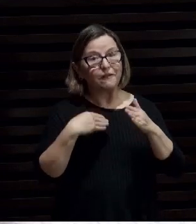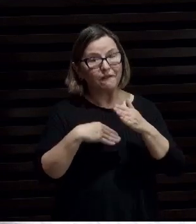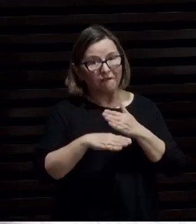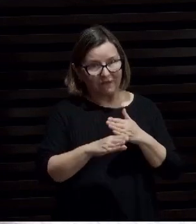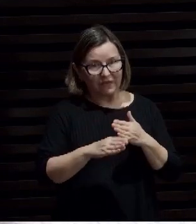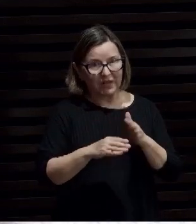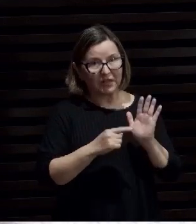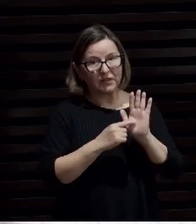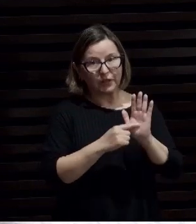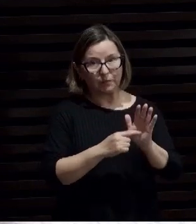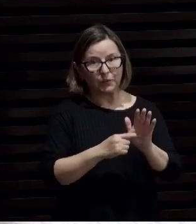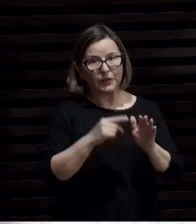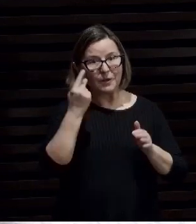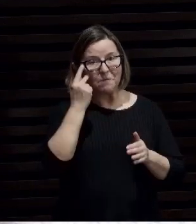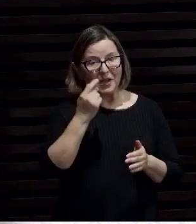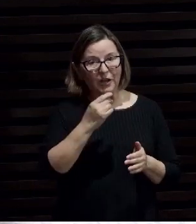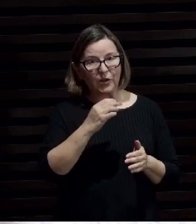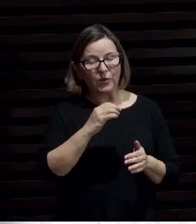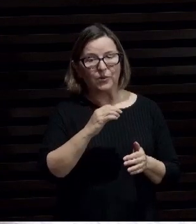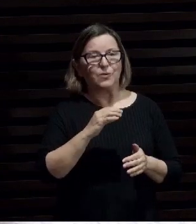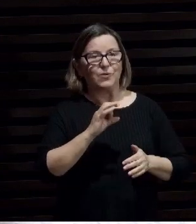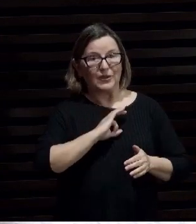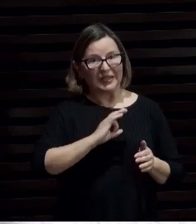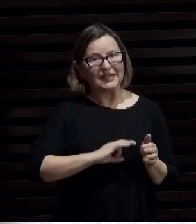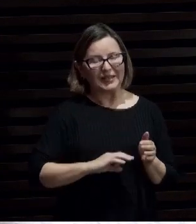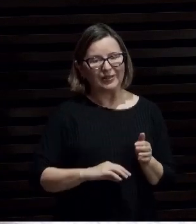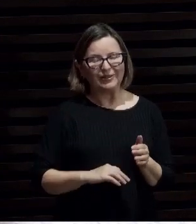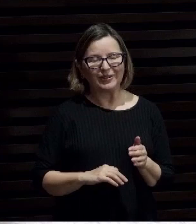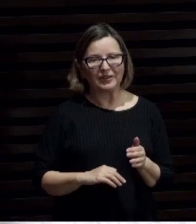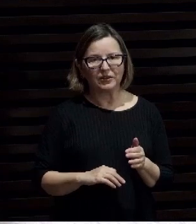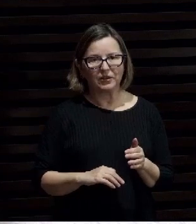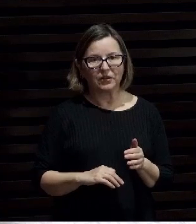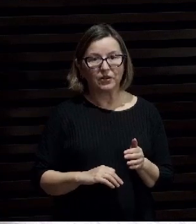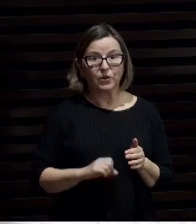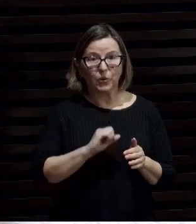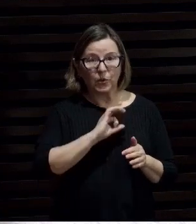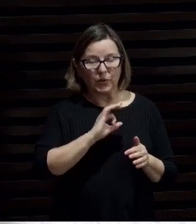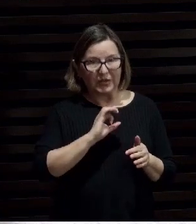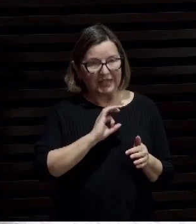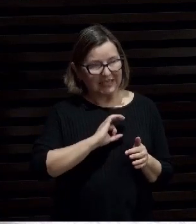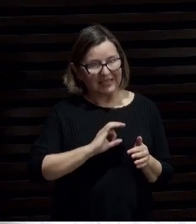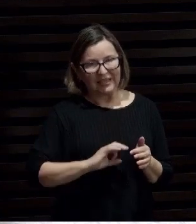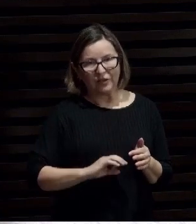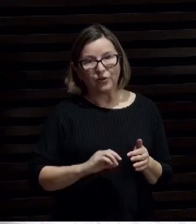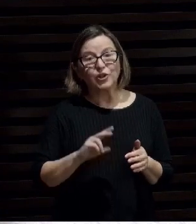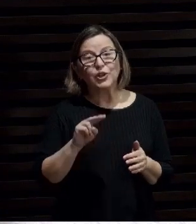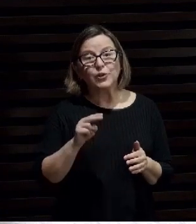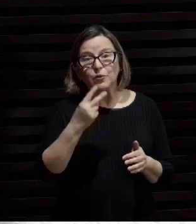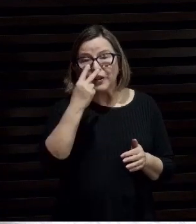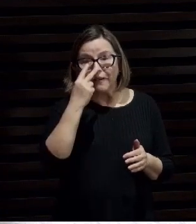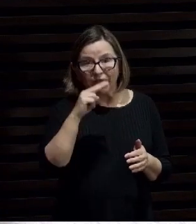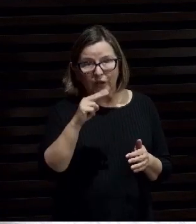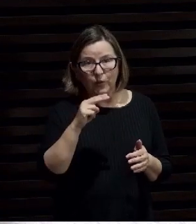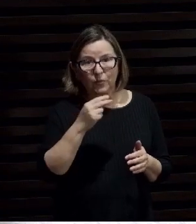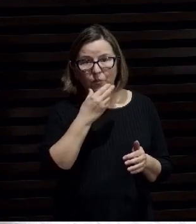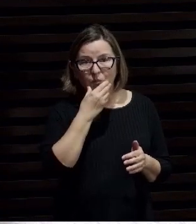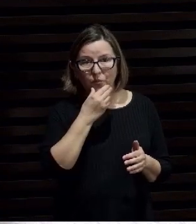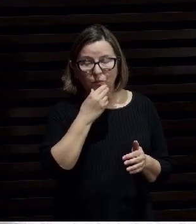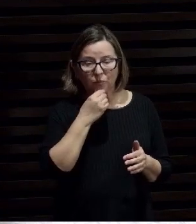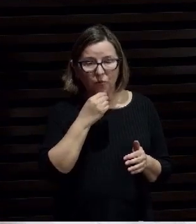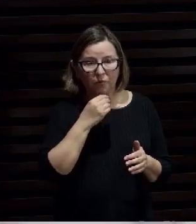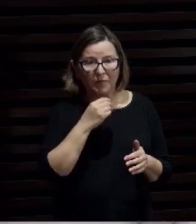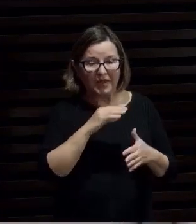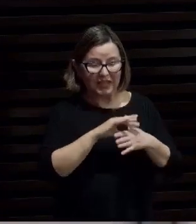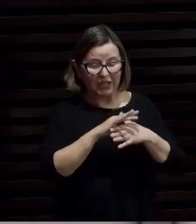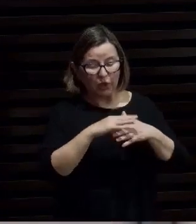lepra. Esse é o propósito dos sinais de Jesus, comprovar a sua divindade. Infelizmente, meus